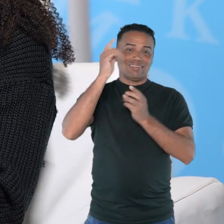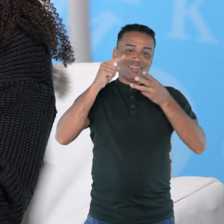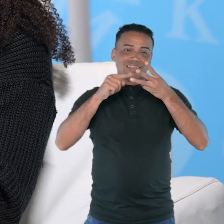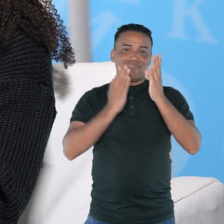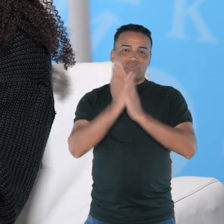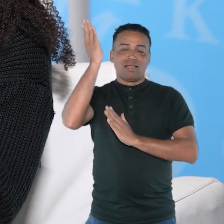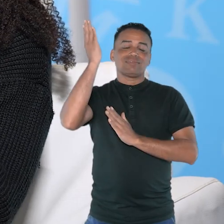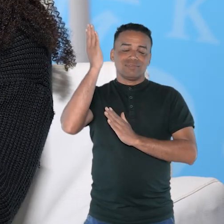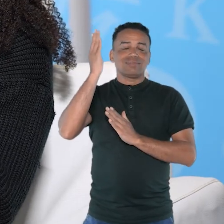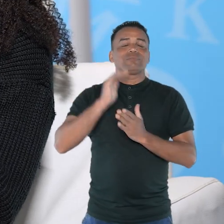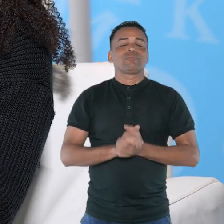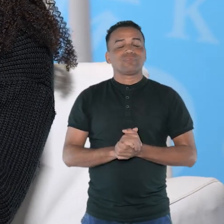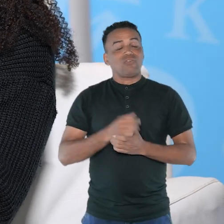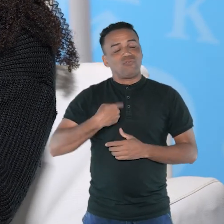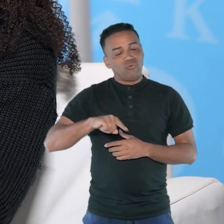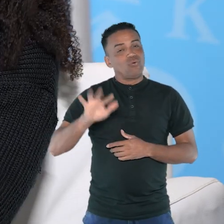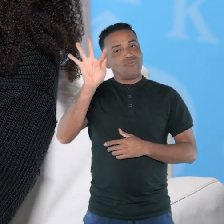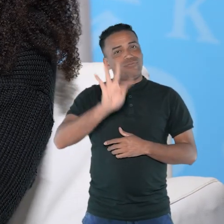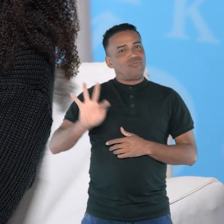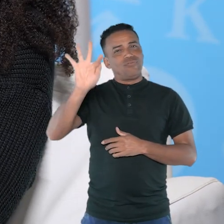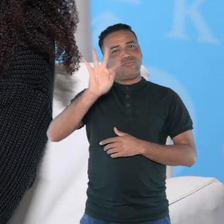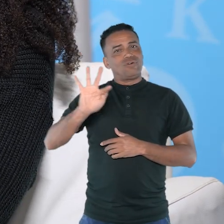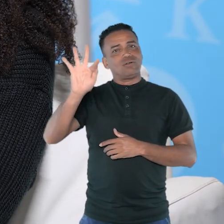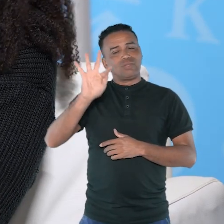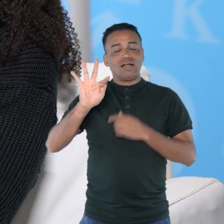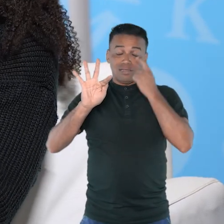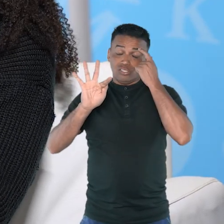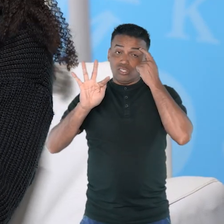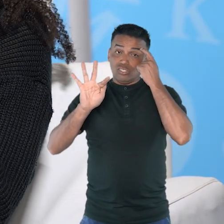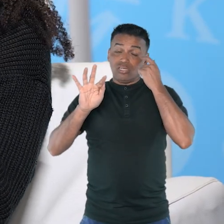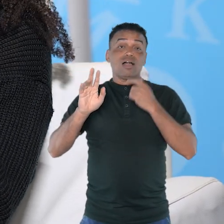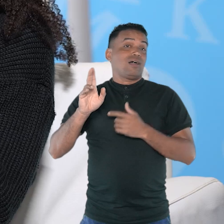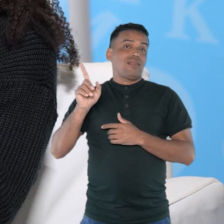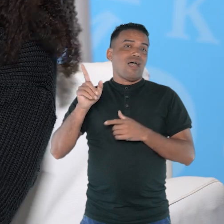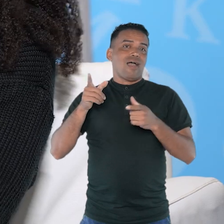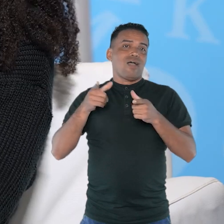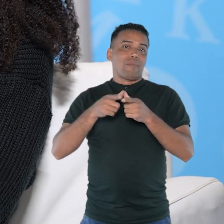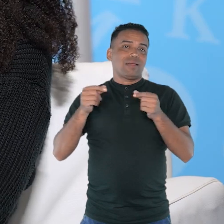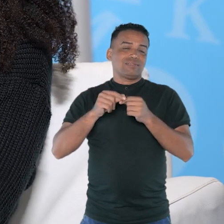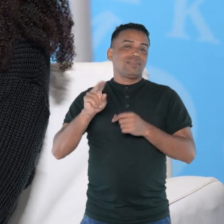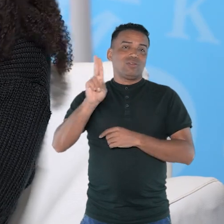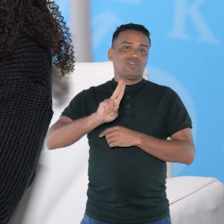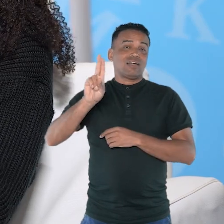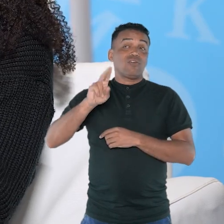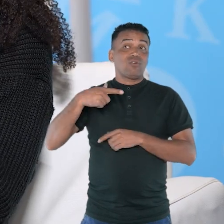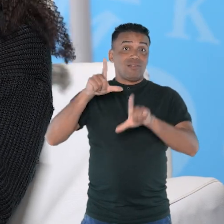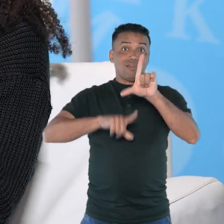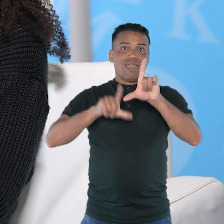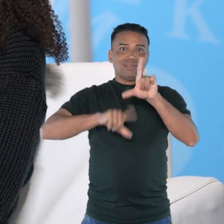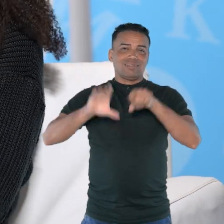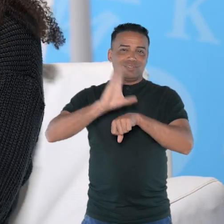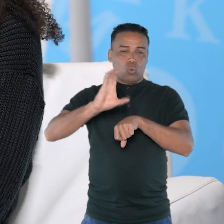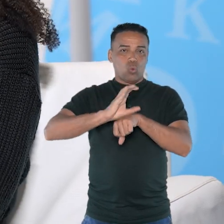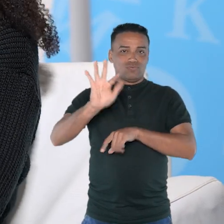fazer uma faculdade como a Universidade de Brasília, fui fazer letras, que era o que eu realmente gostava. De